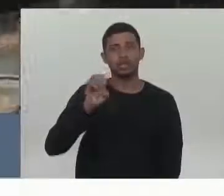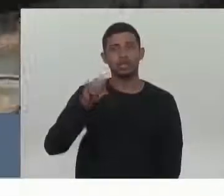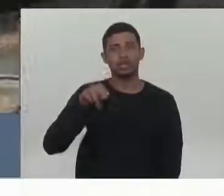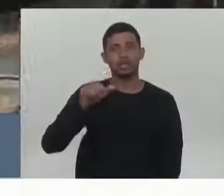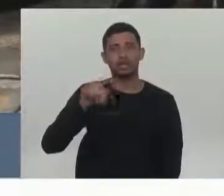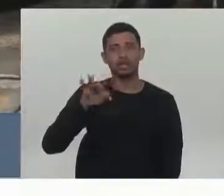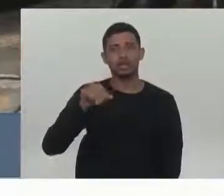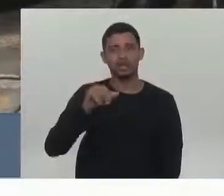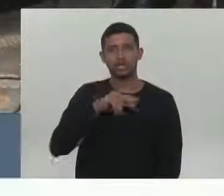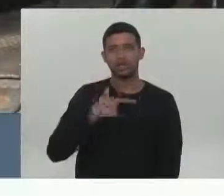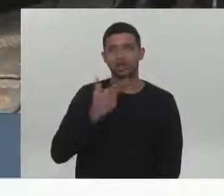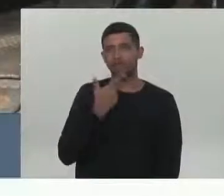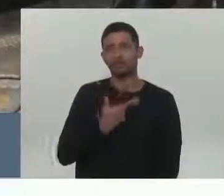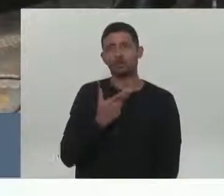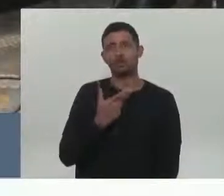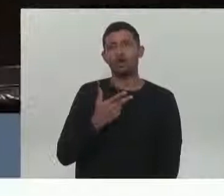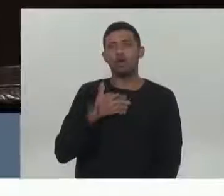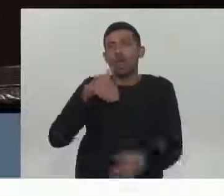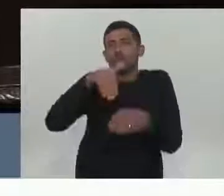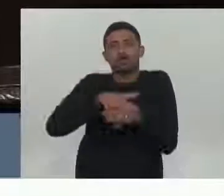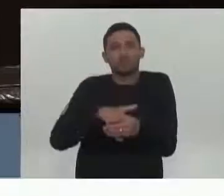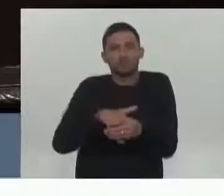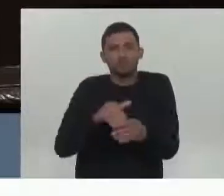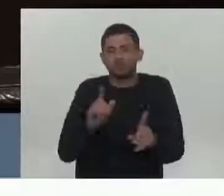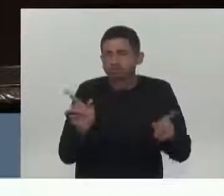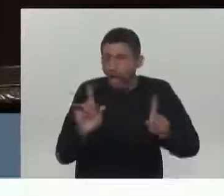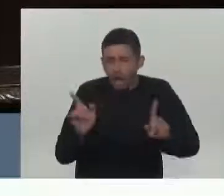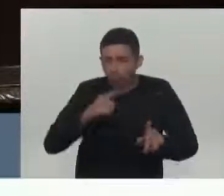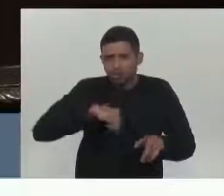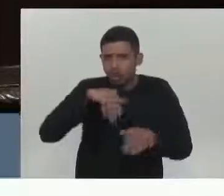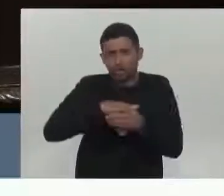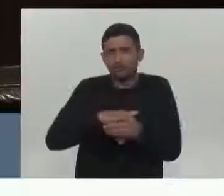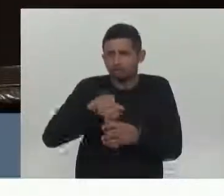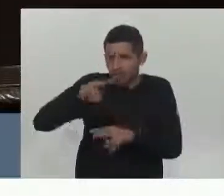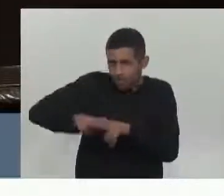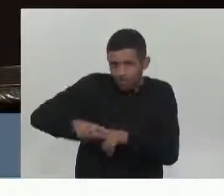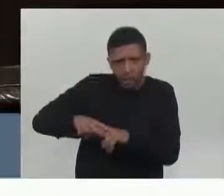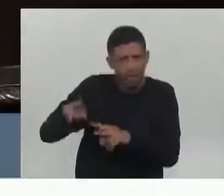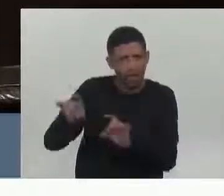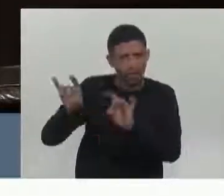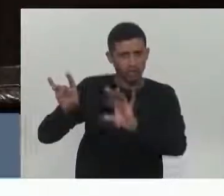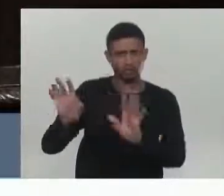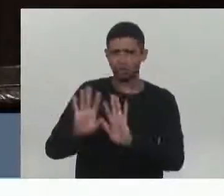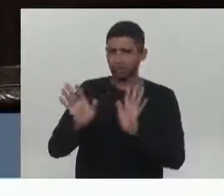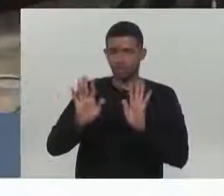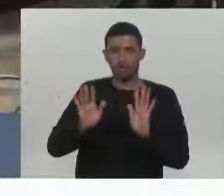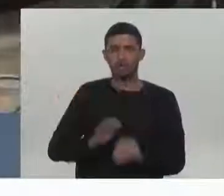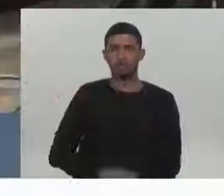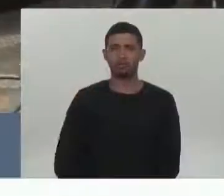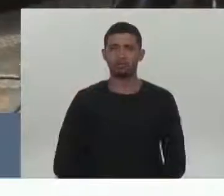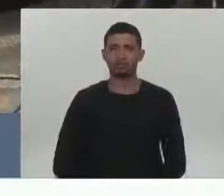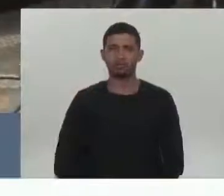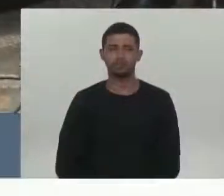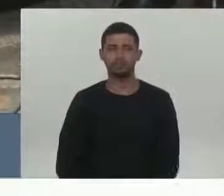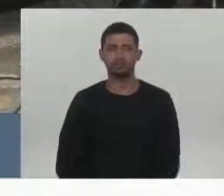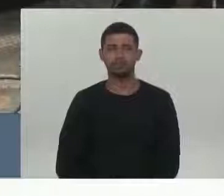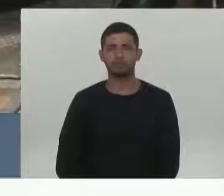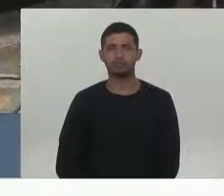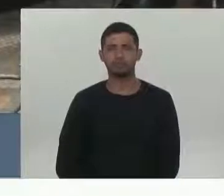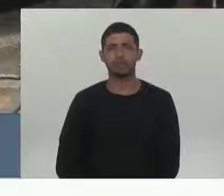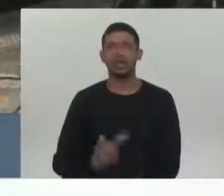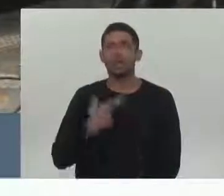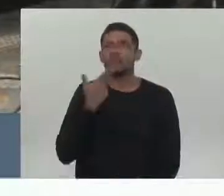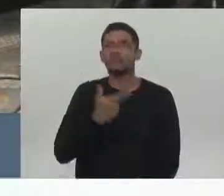PSOL votou sobre, nós não fizemos isso. Sobre o projeto, falei sobre essa questão do governo,